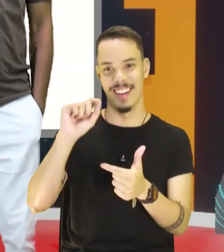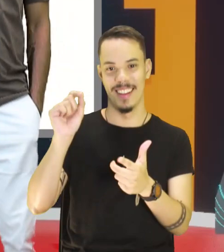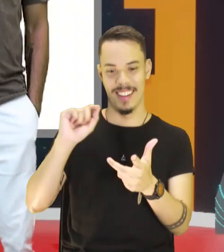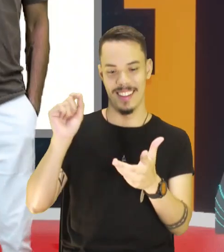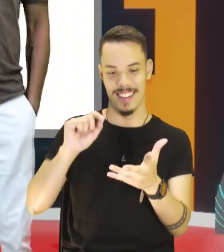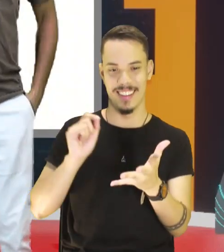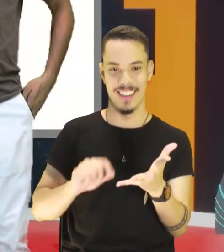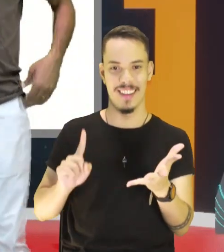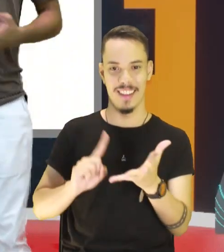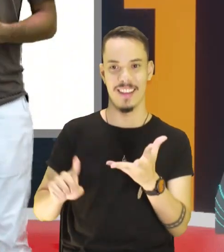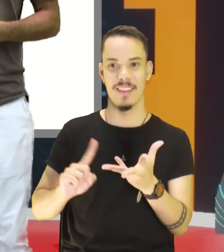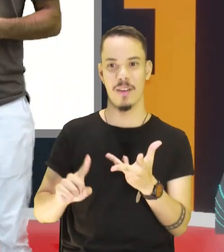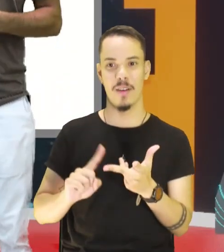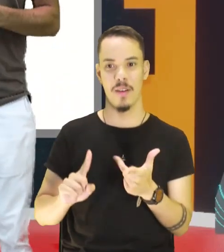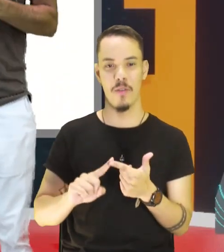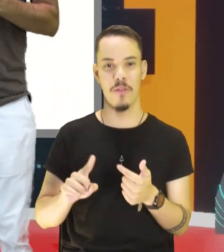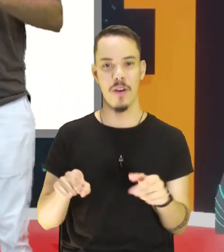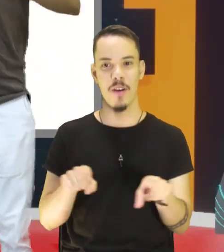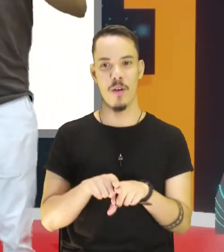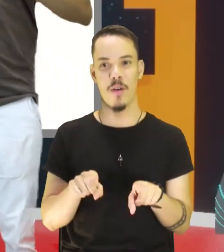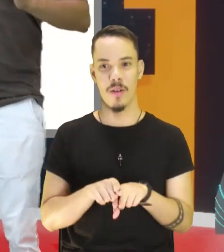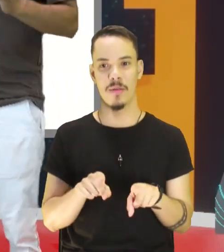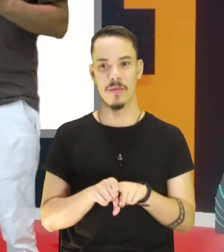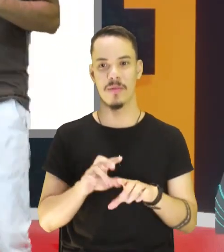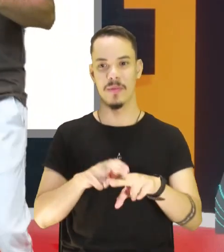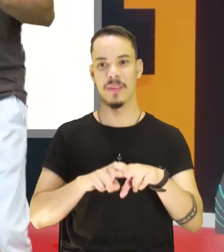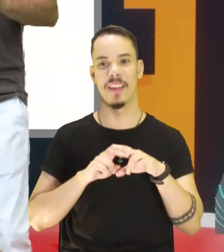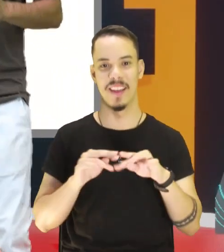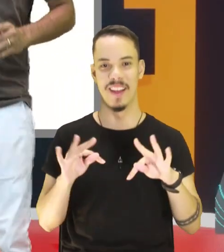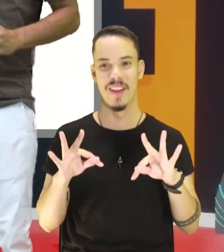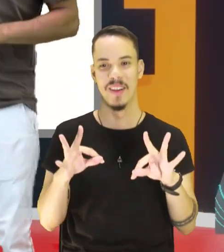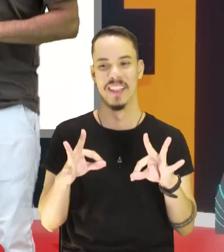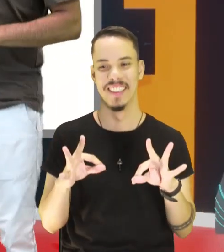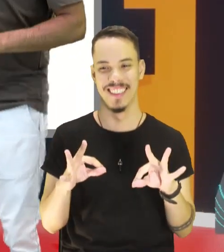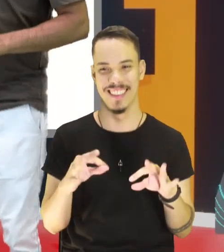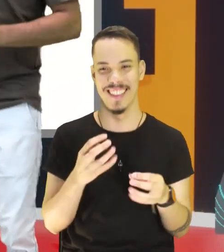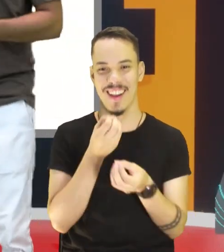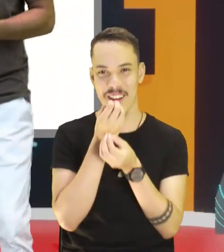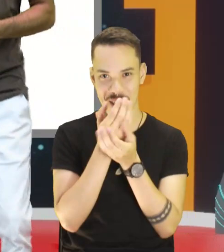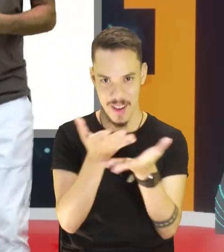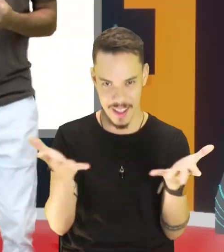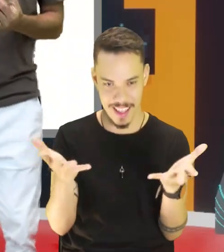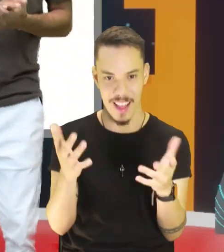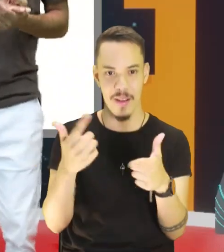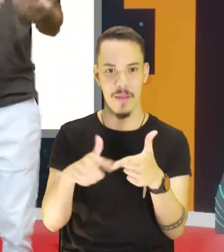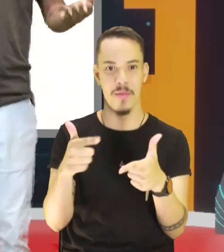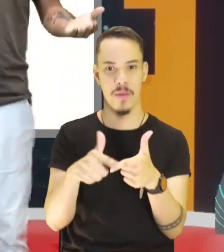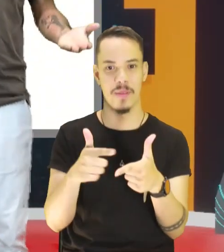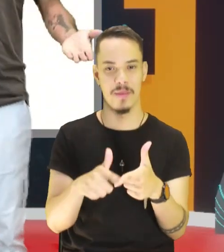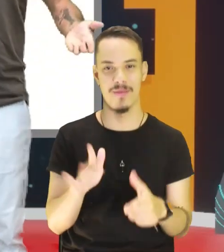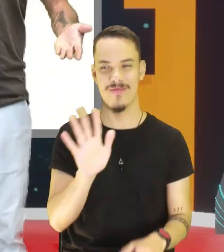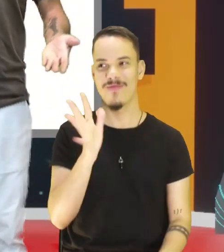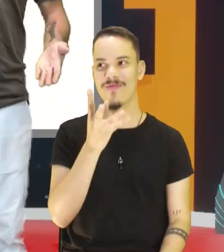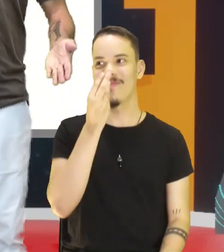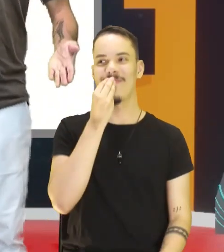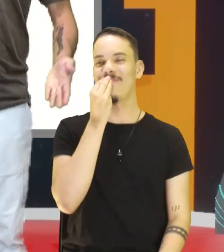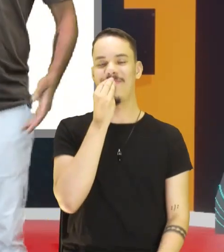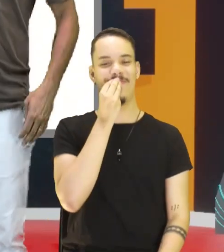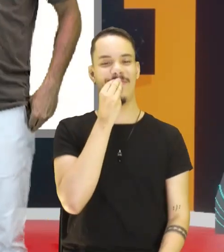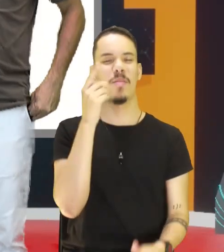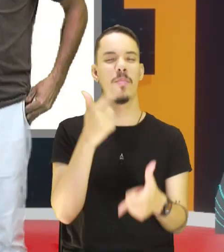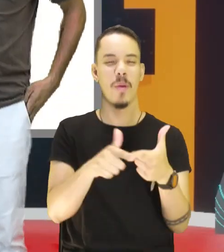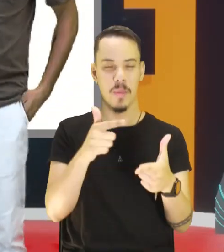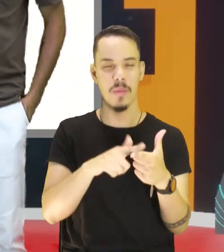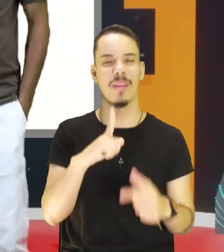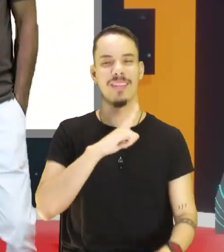problema. Ixi, mas vou começar a contar aqui. Não precisa não. Ah, tá. Problema existe,